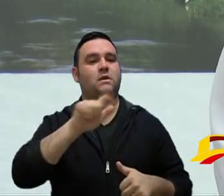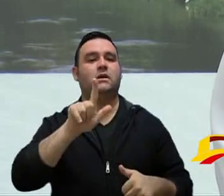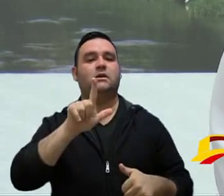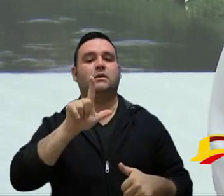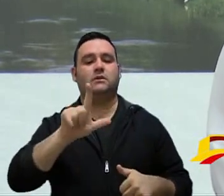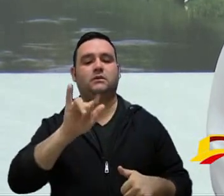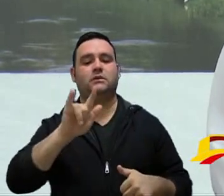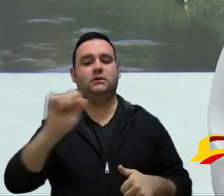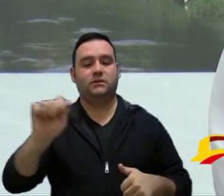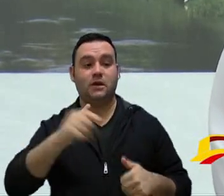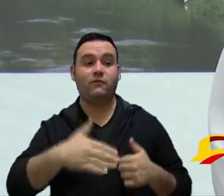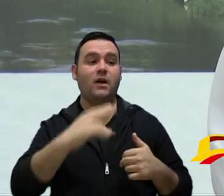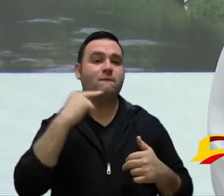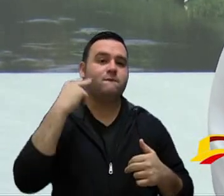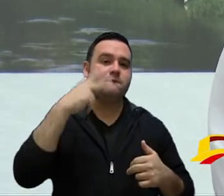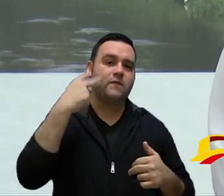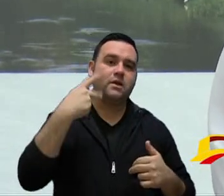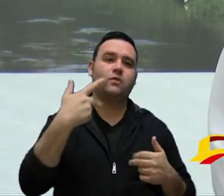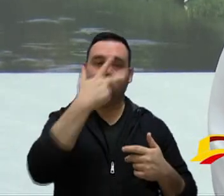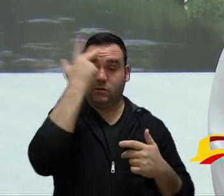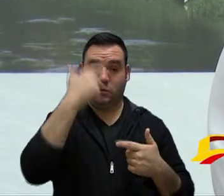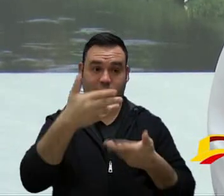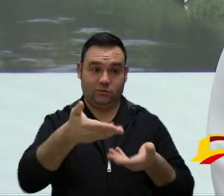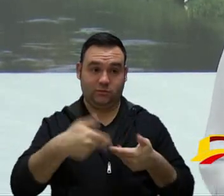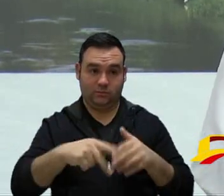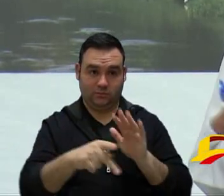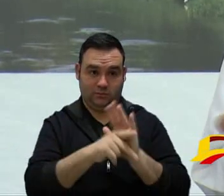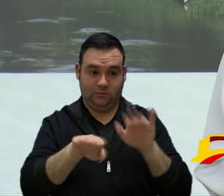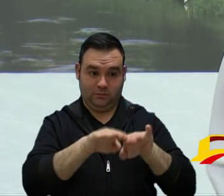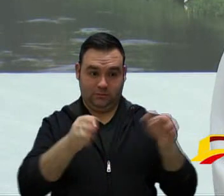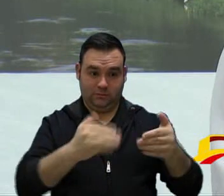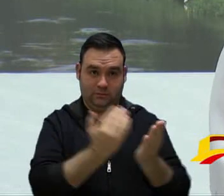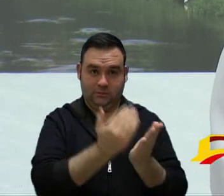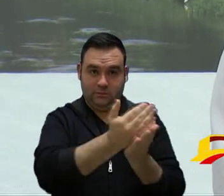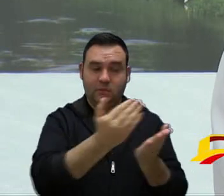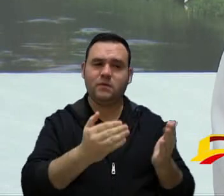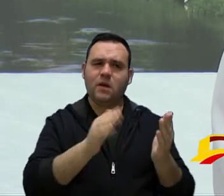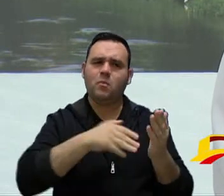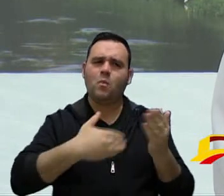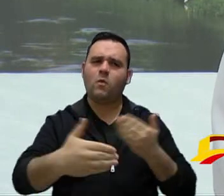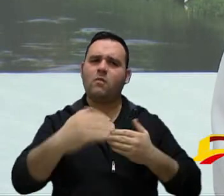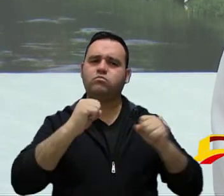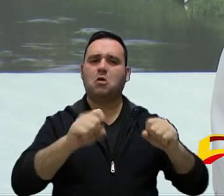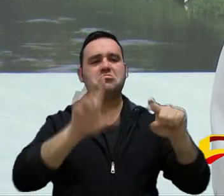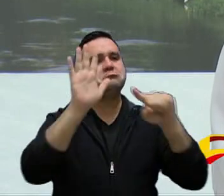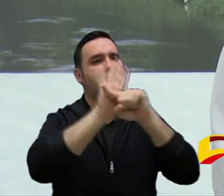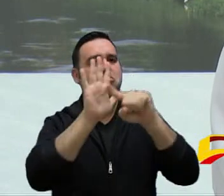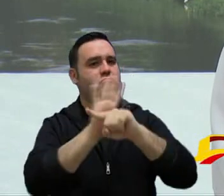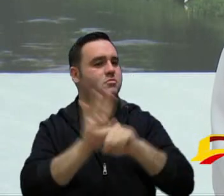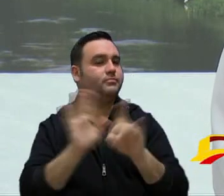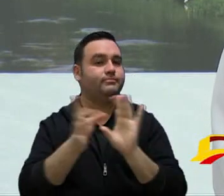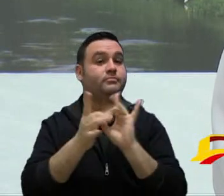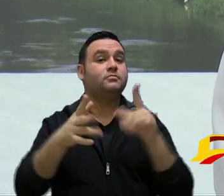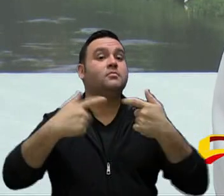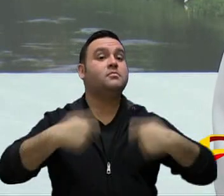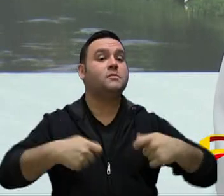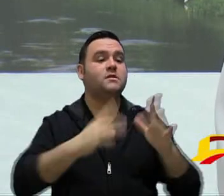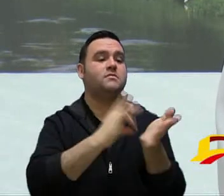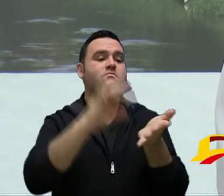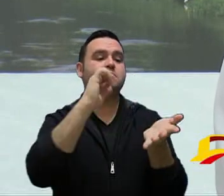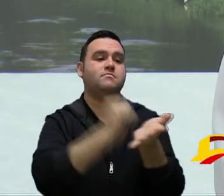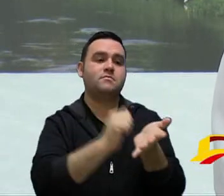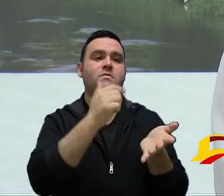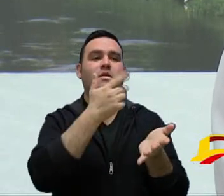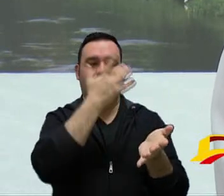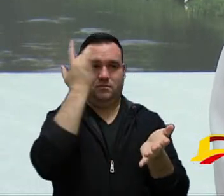será concedida aos vereadores e convidados da mesa estendida a fazer uso da palavra basta fazer a sua inscrição